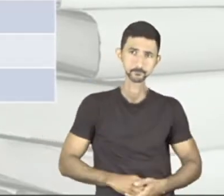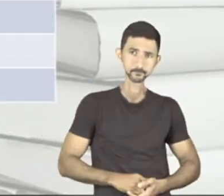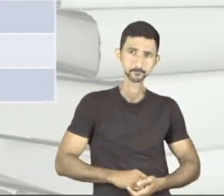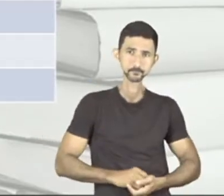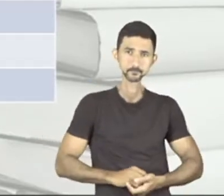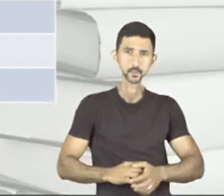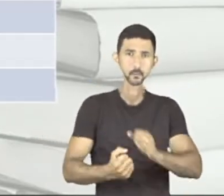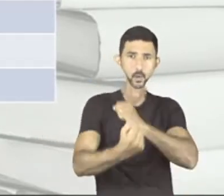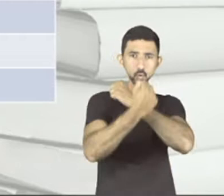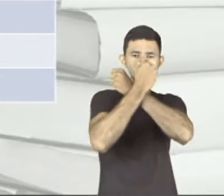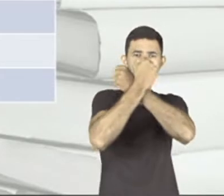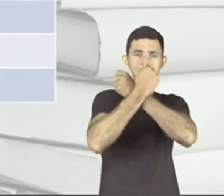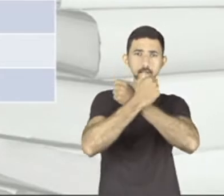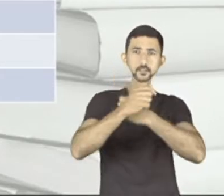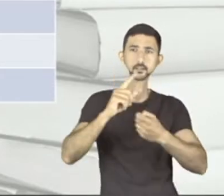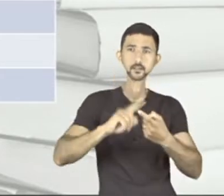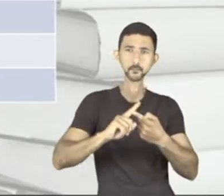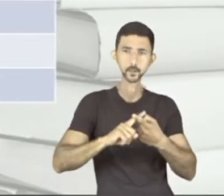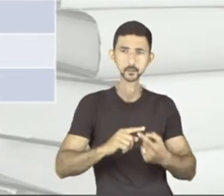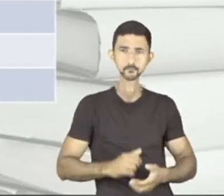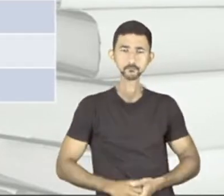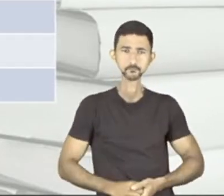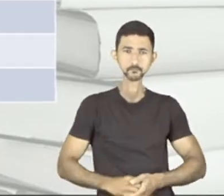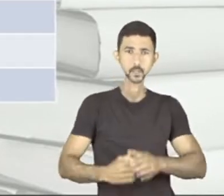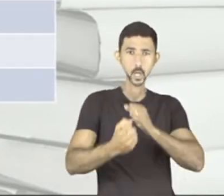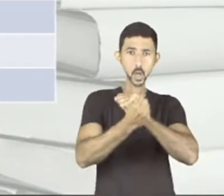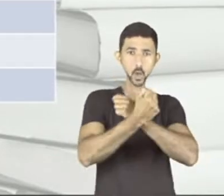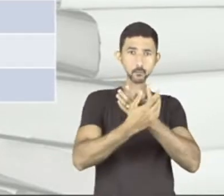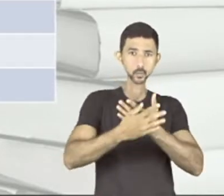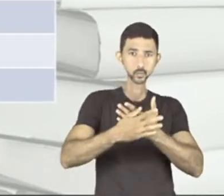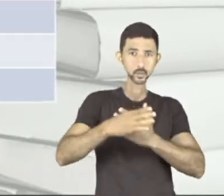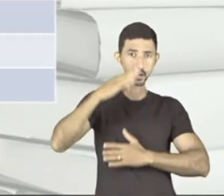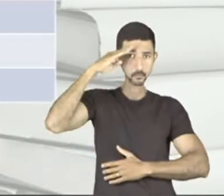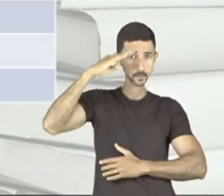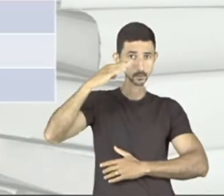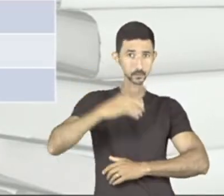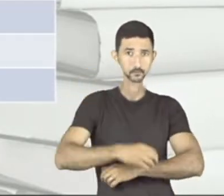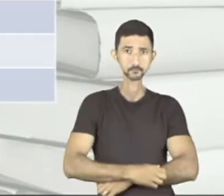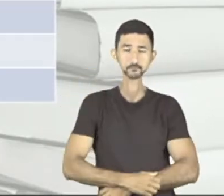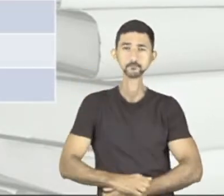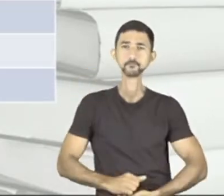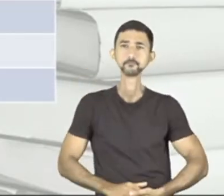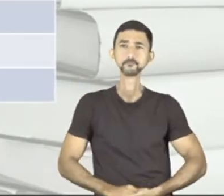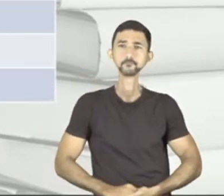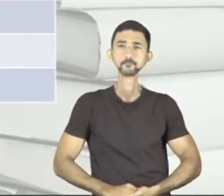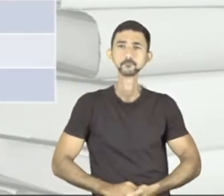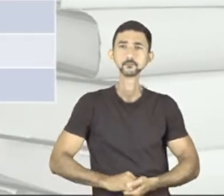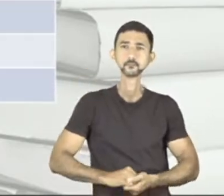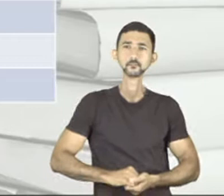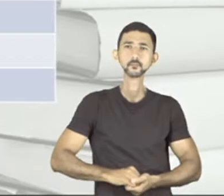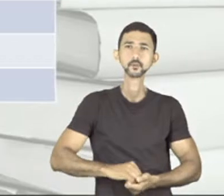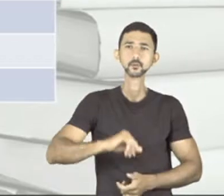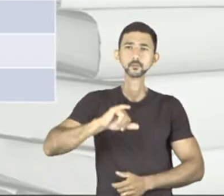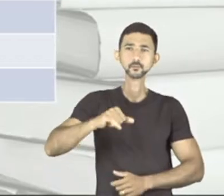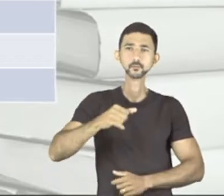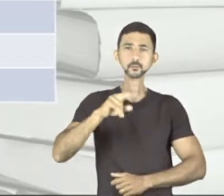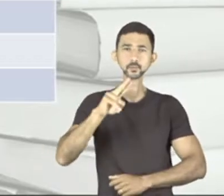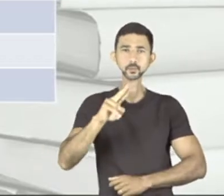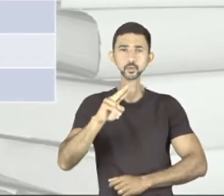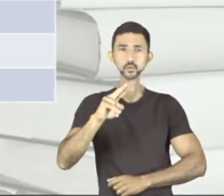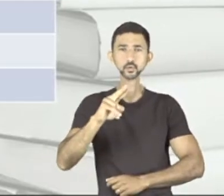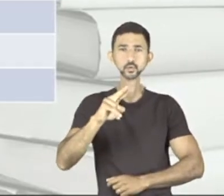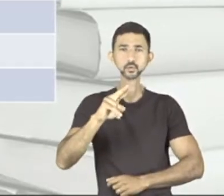de defesa pessoal, é uma luta de origem militar. E temos o Jiu-Jitsu, que é uma